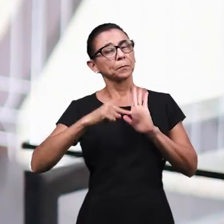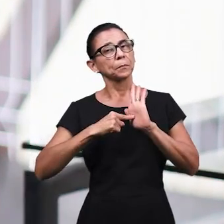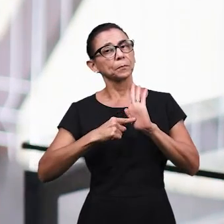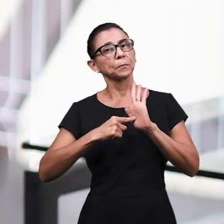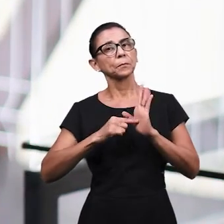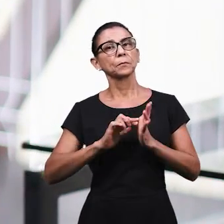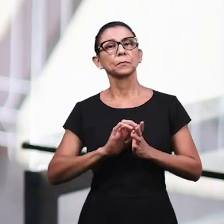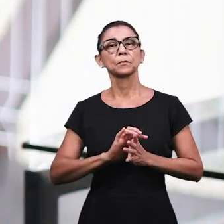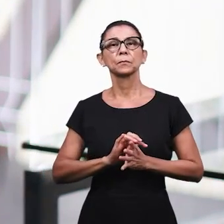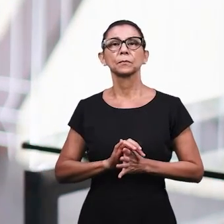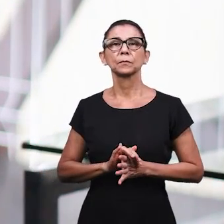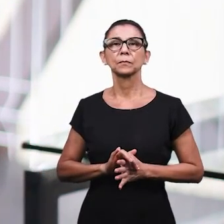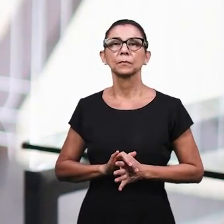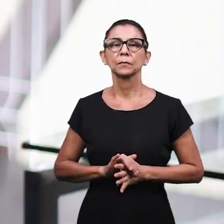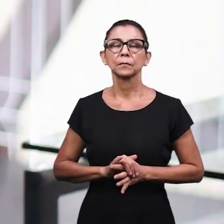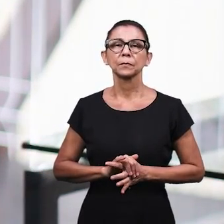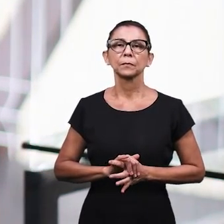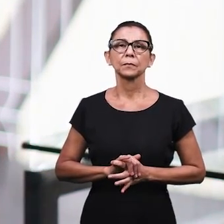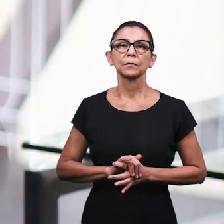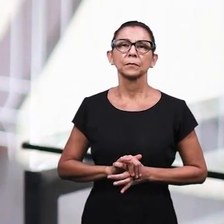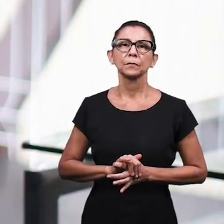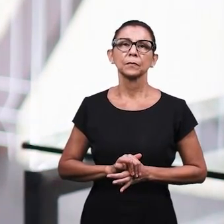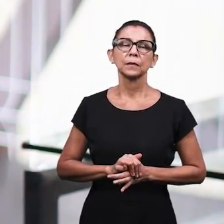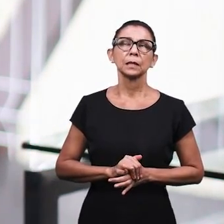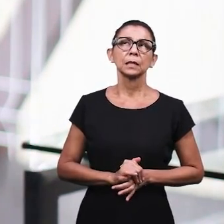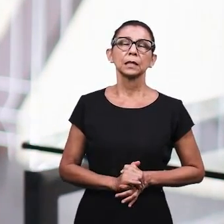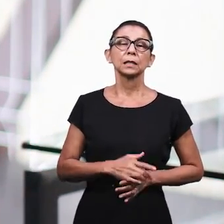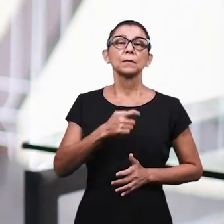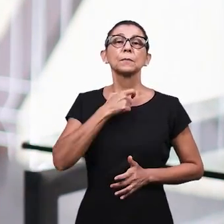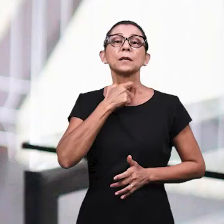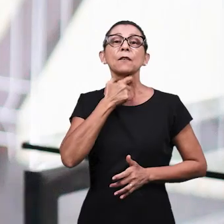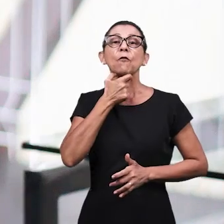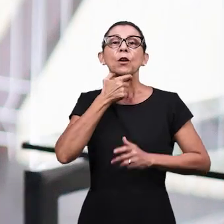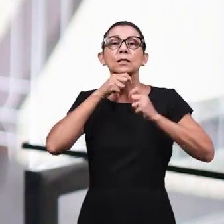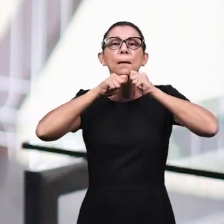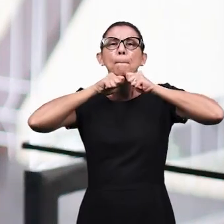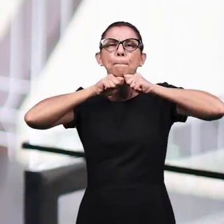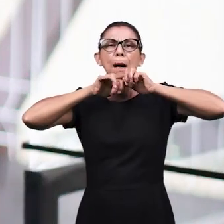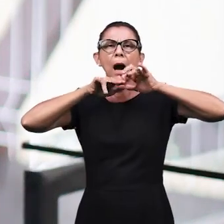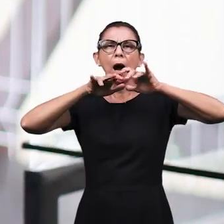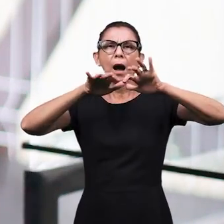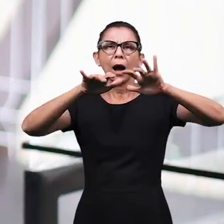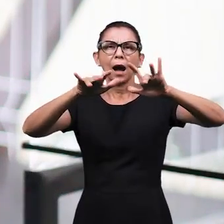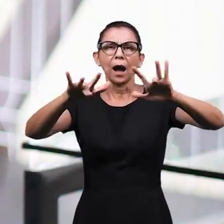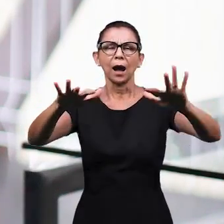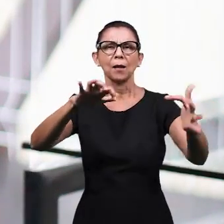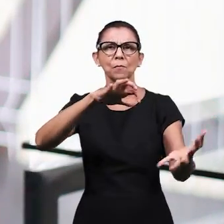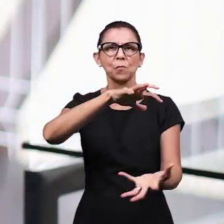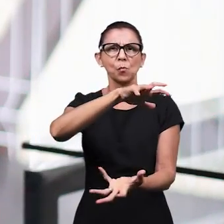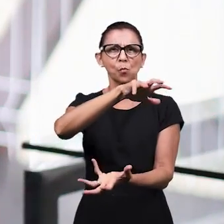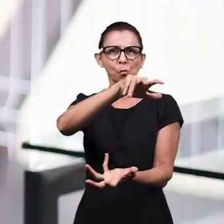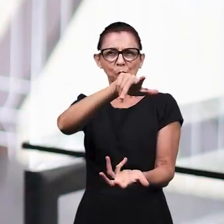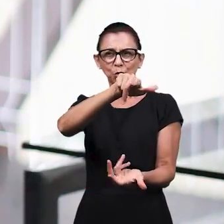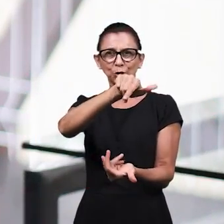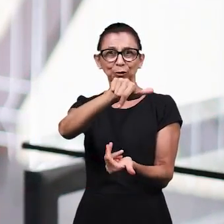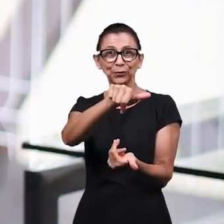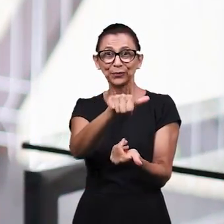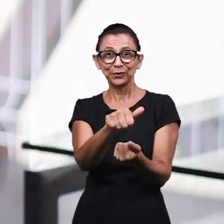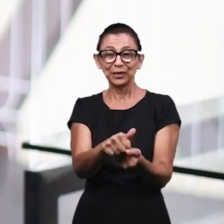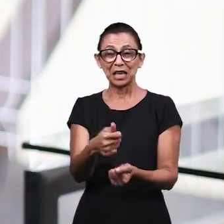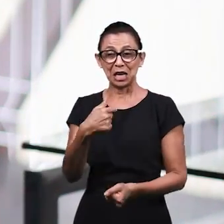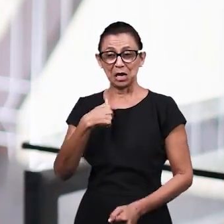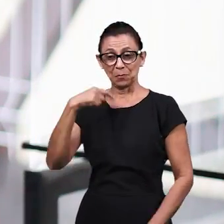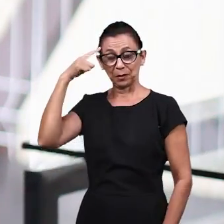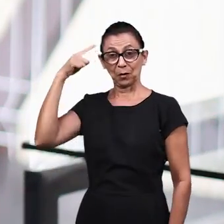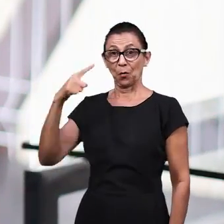E no sonho, o Senhor mostrava que Ele ia fazer minha voz chegar a multidões. Eu toda feliz, né,